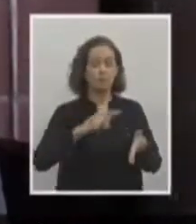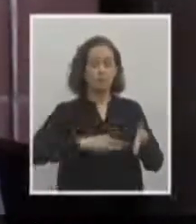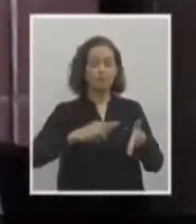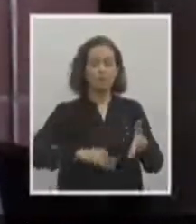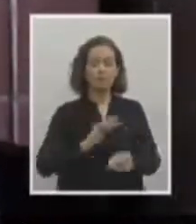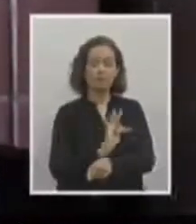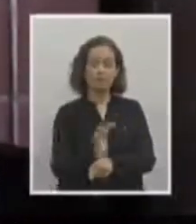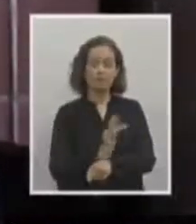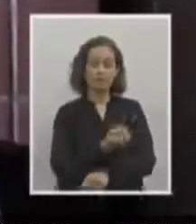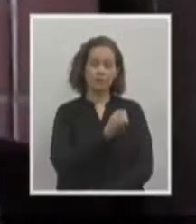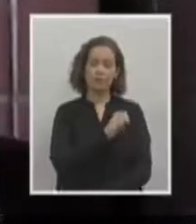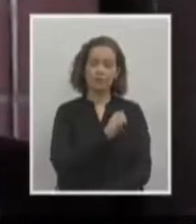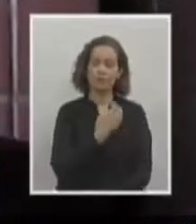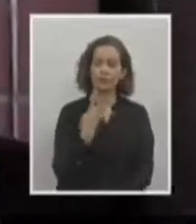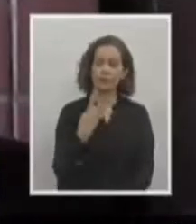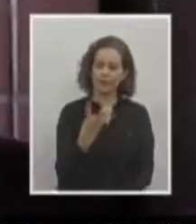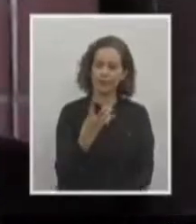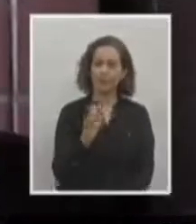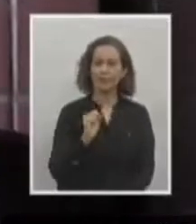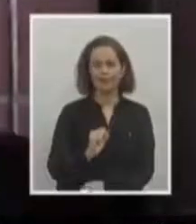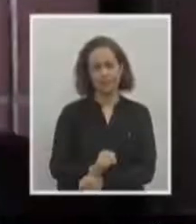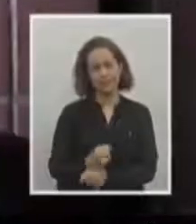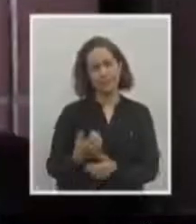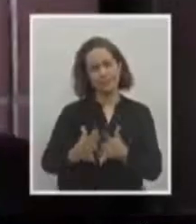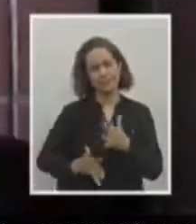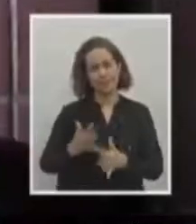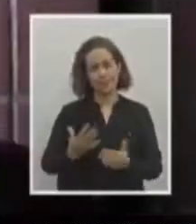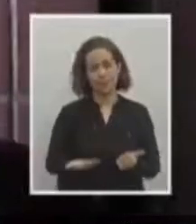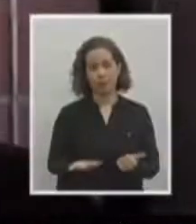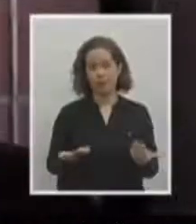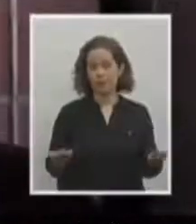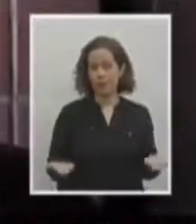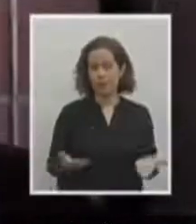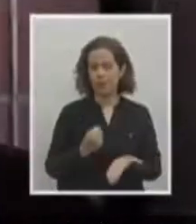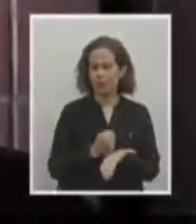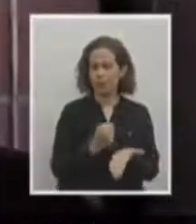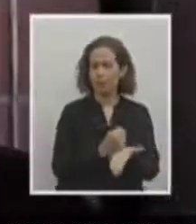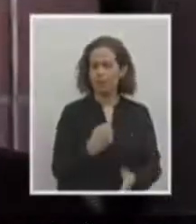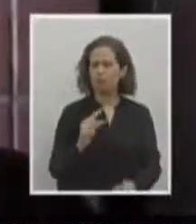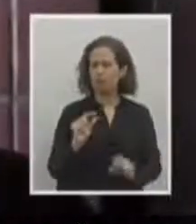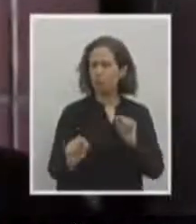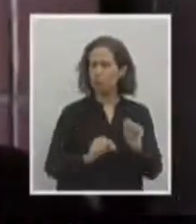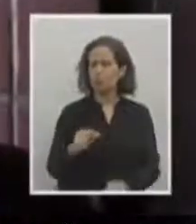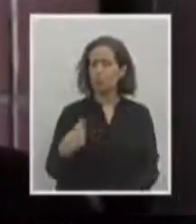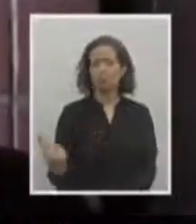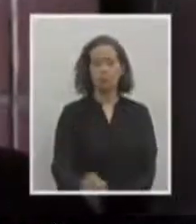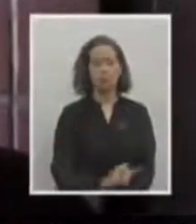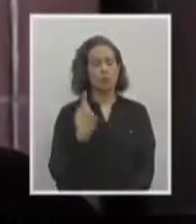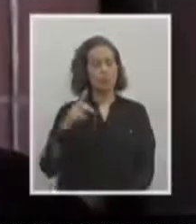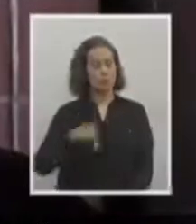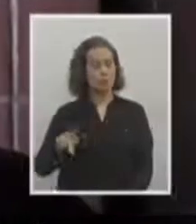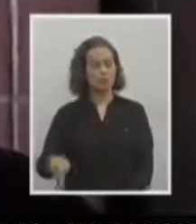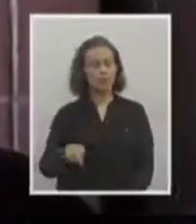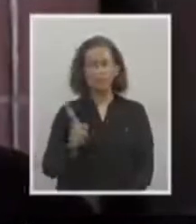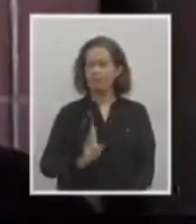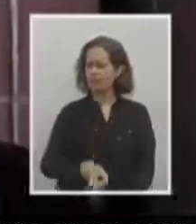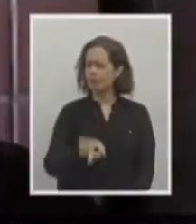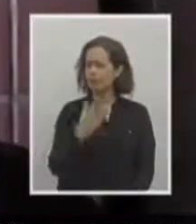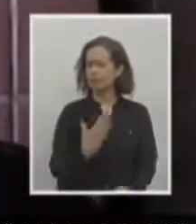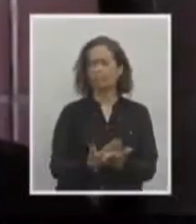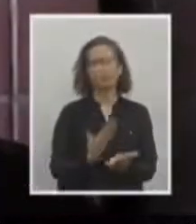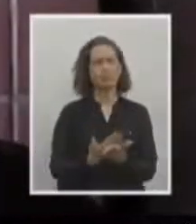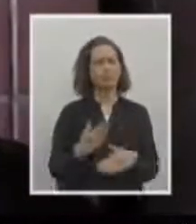E isso corrobora para dizer que nós, professores, nós estamos, sim, sempre nos aprimorando. A